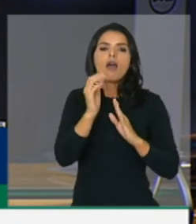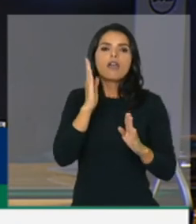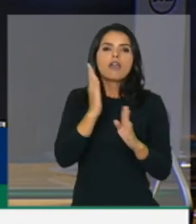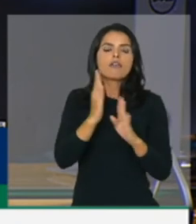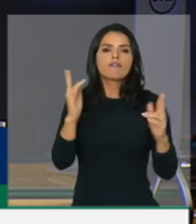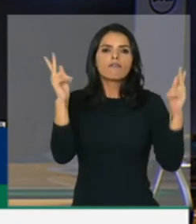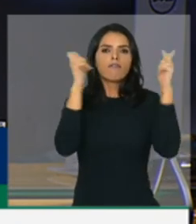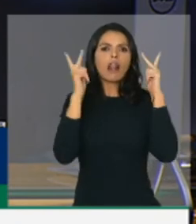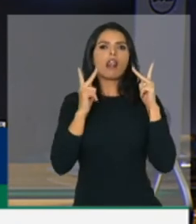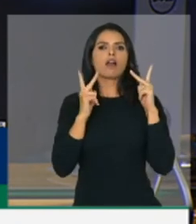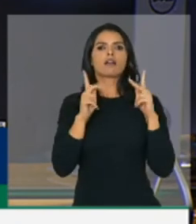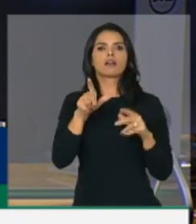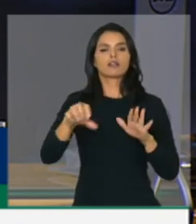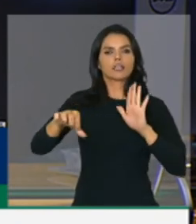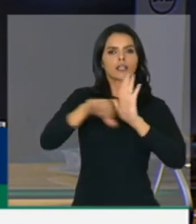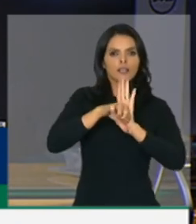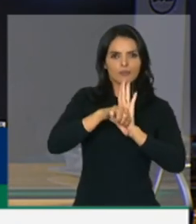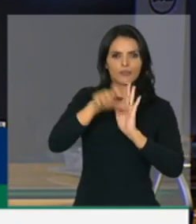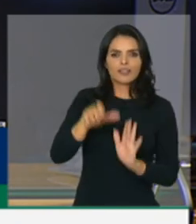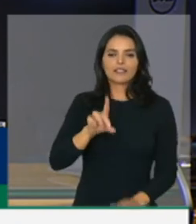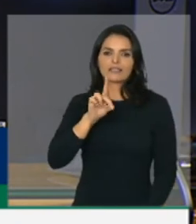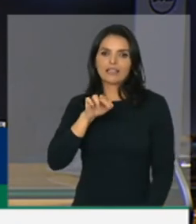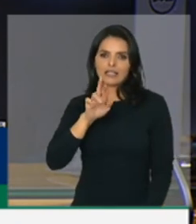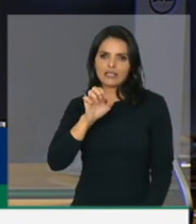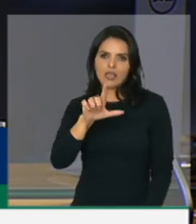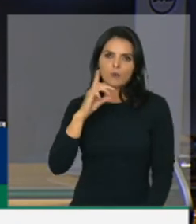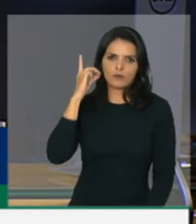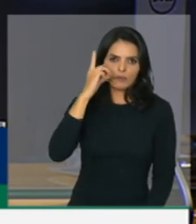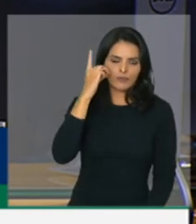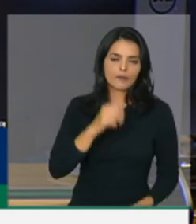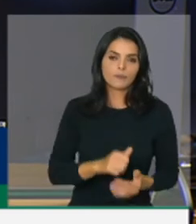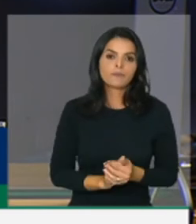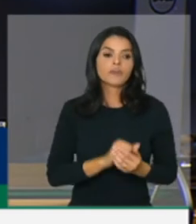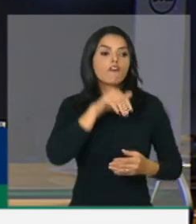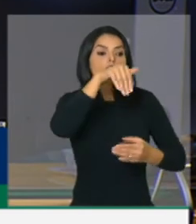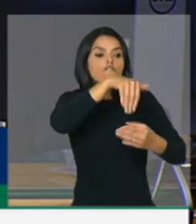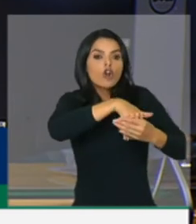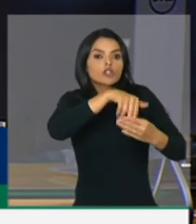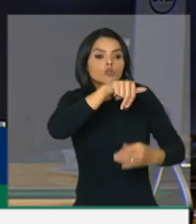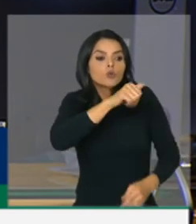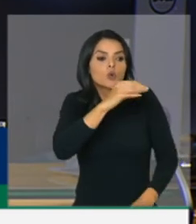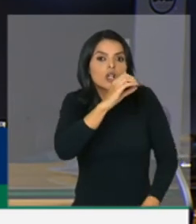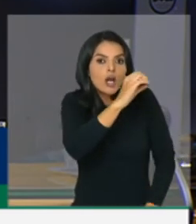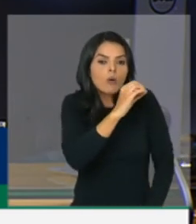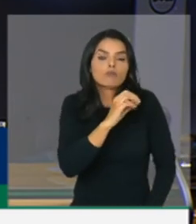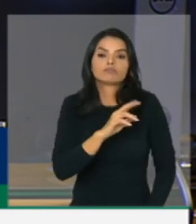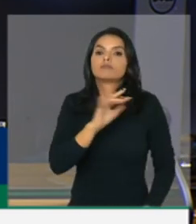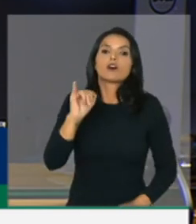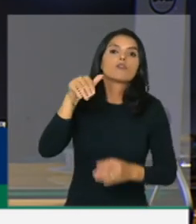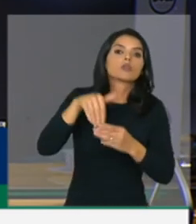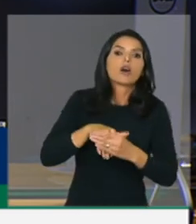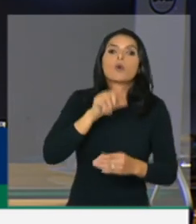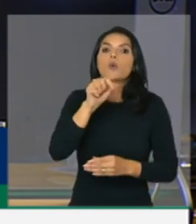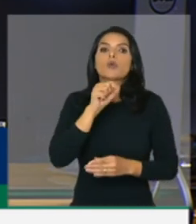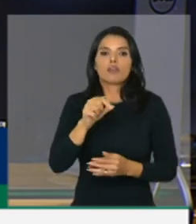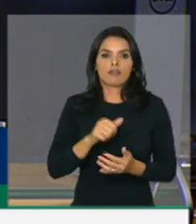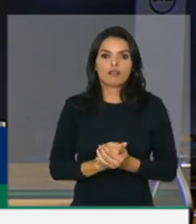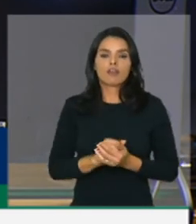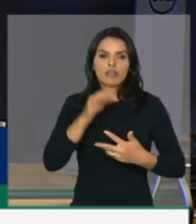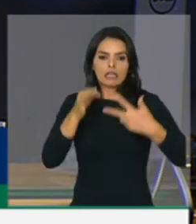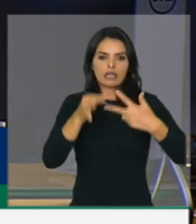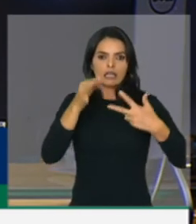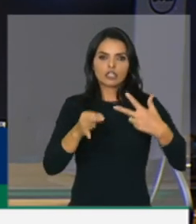crime inafiançável do deputado Daniel Silveira. Ao votar não, o parlamentar estará votando pela perda da eficácia da